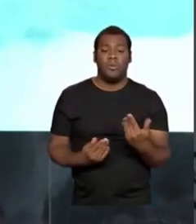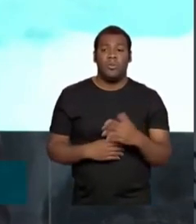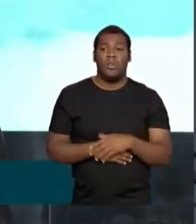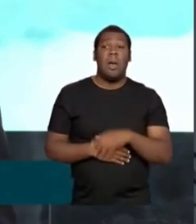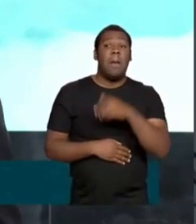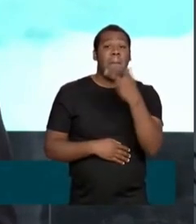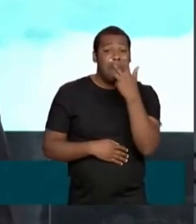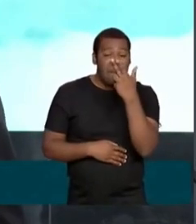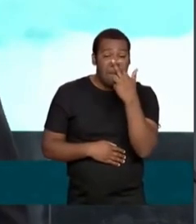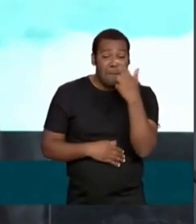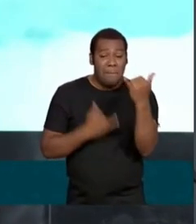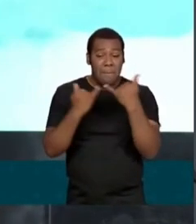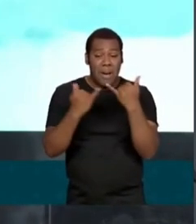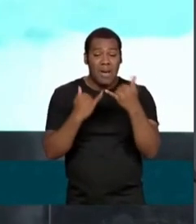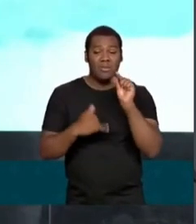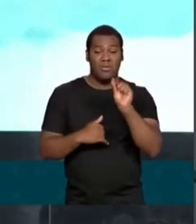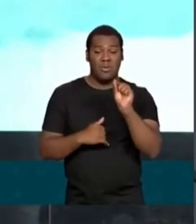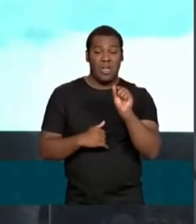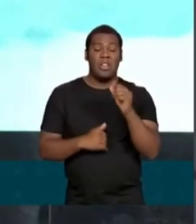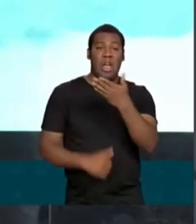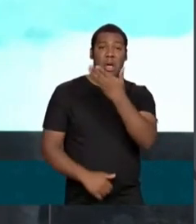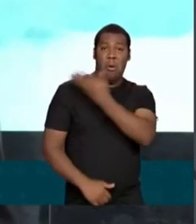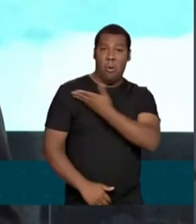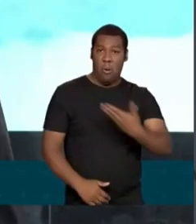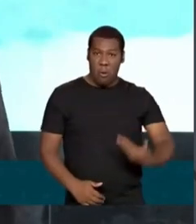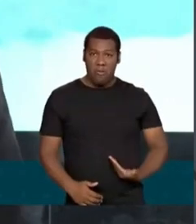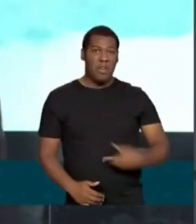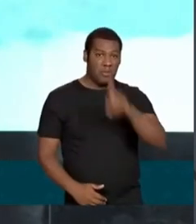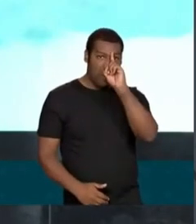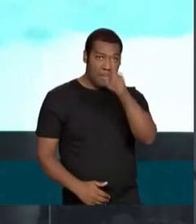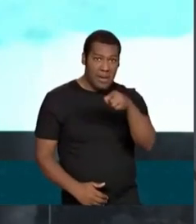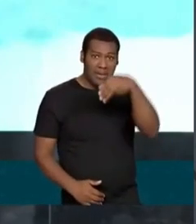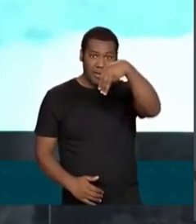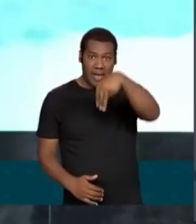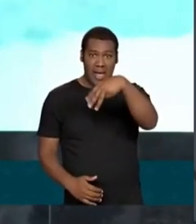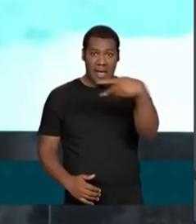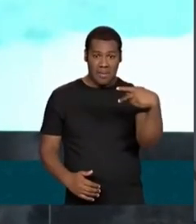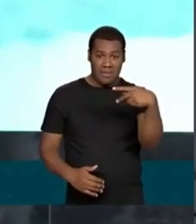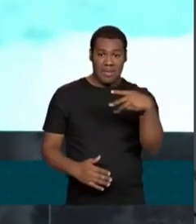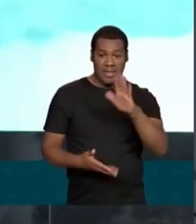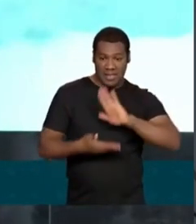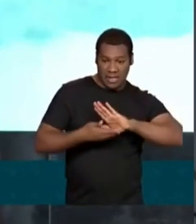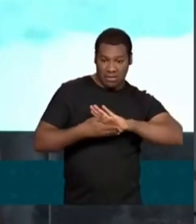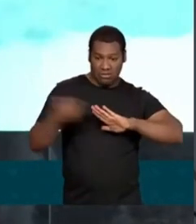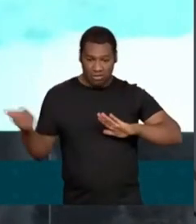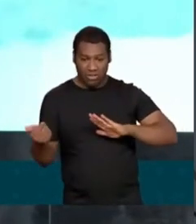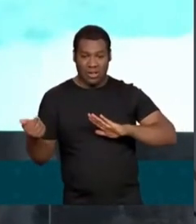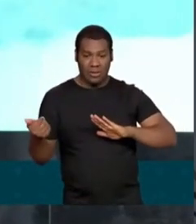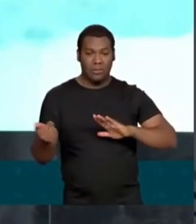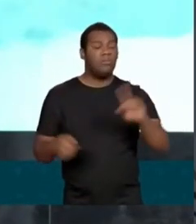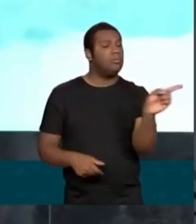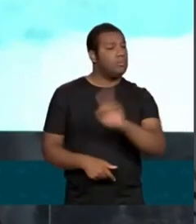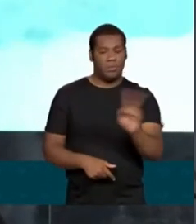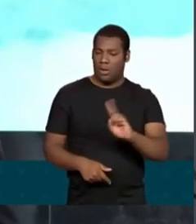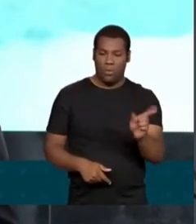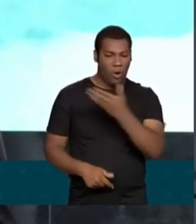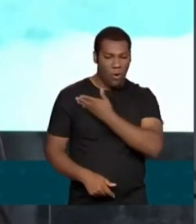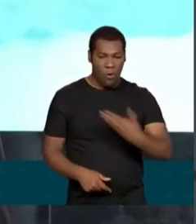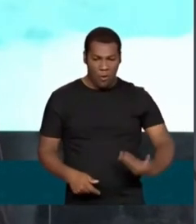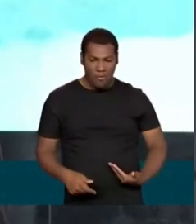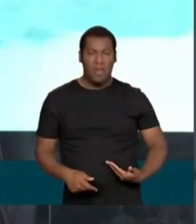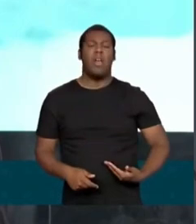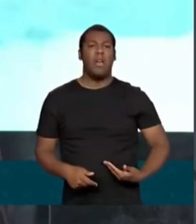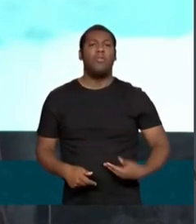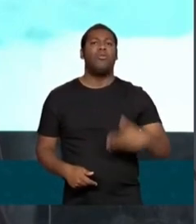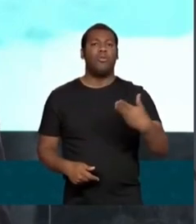que se passa que o governo vai retirar a mp pra apresentar de urgência o governo não vai fazer isso o governo vai